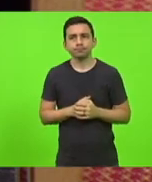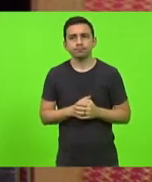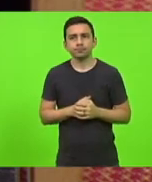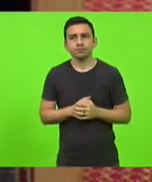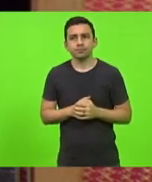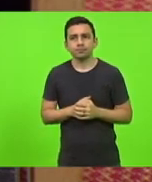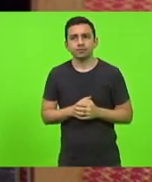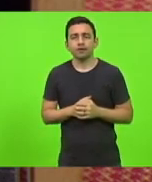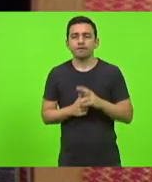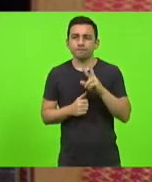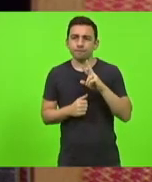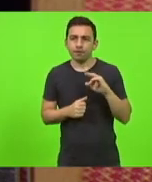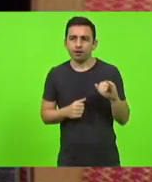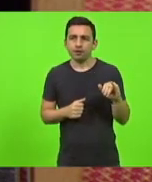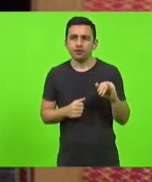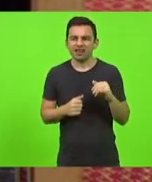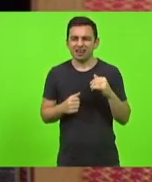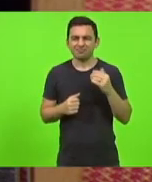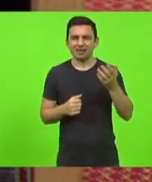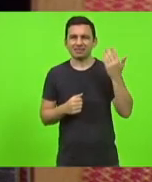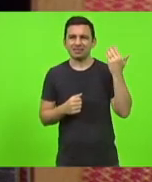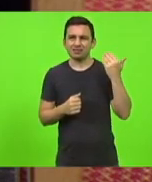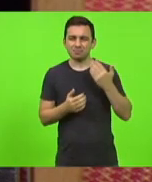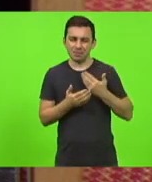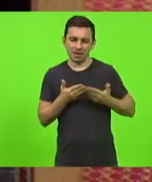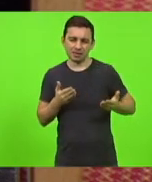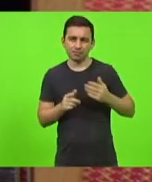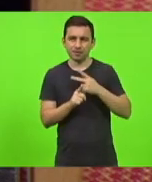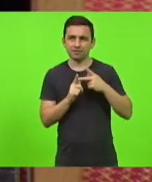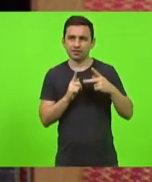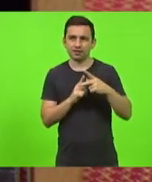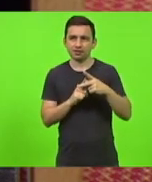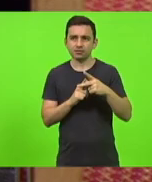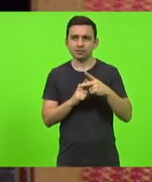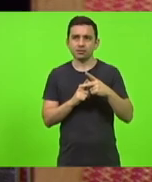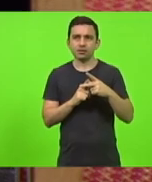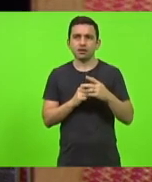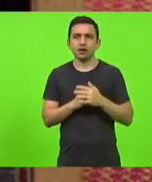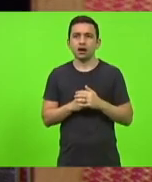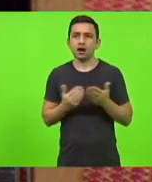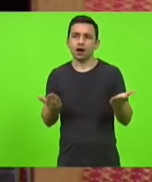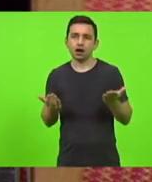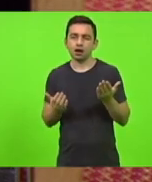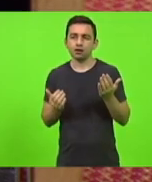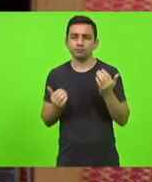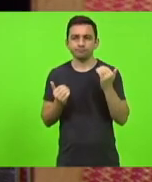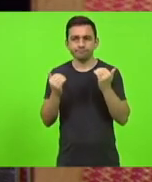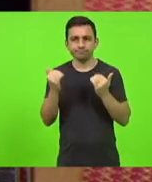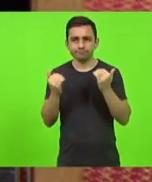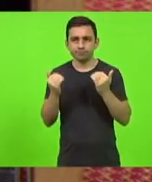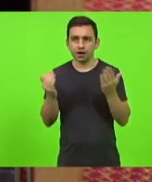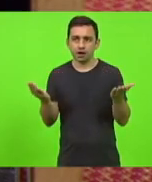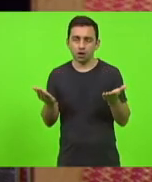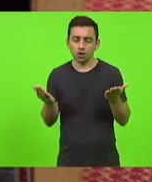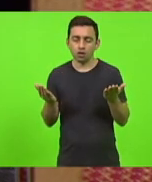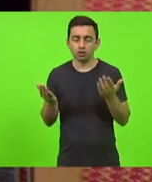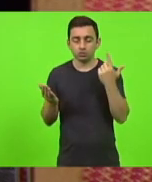fazendo com que aquela perda lá da Previdência fique, em parte, nesse momento